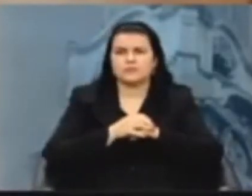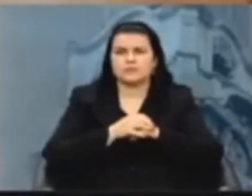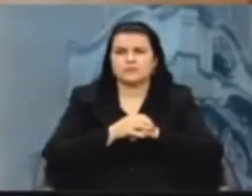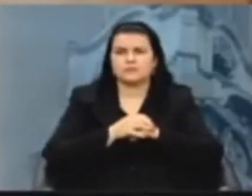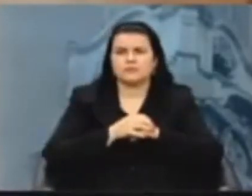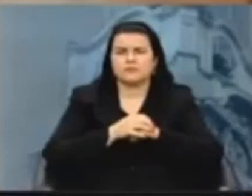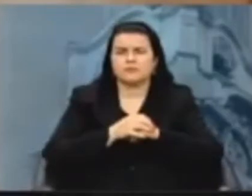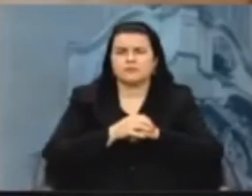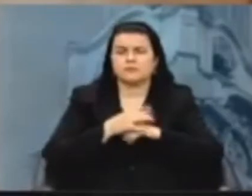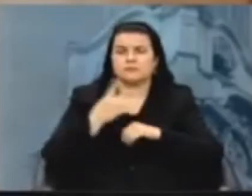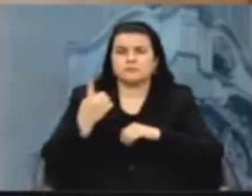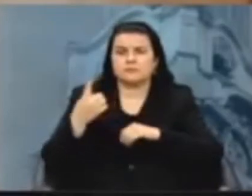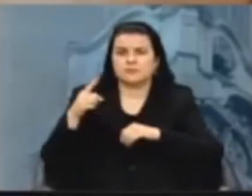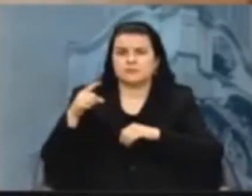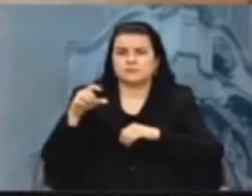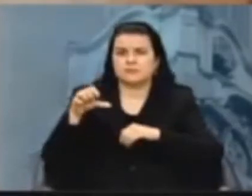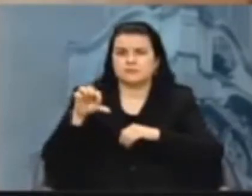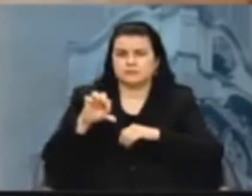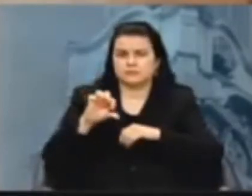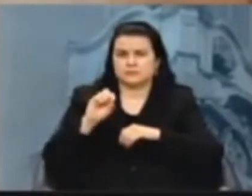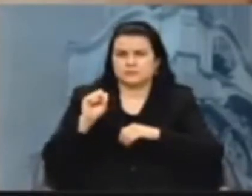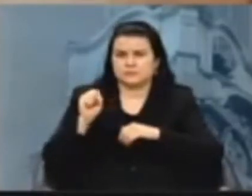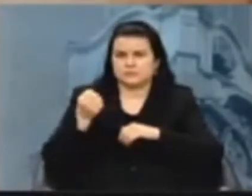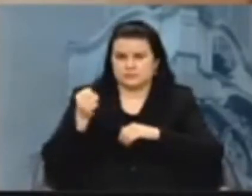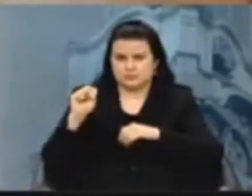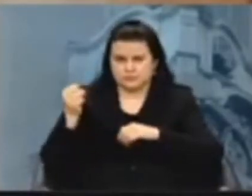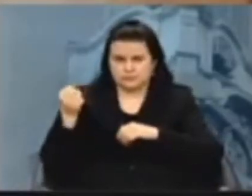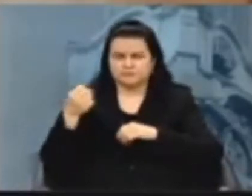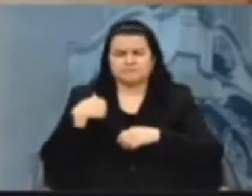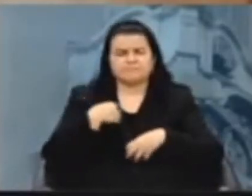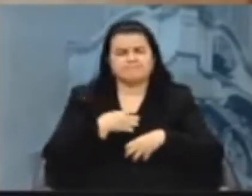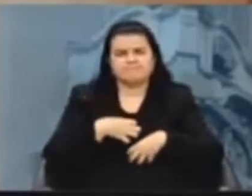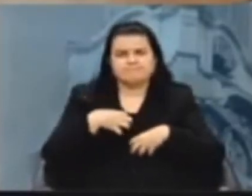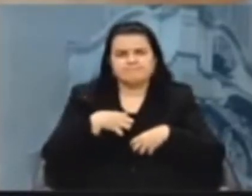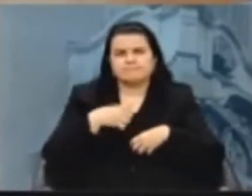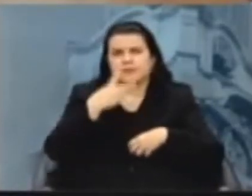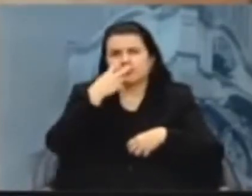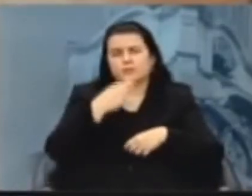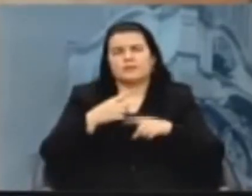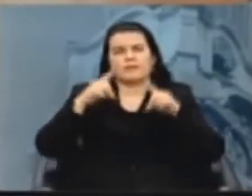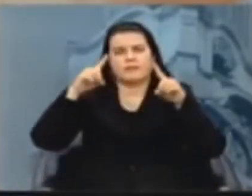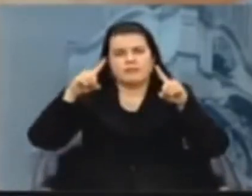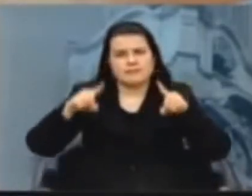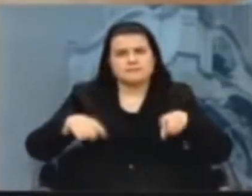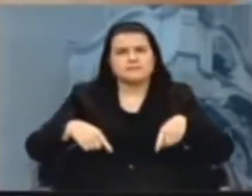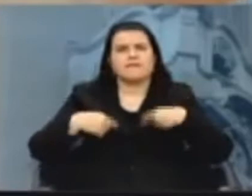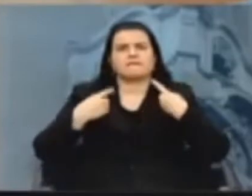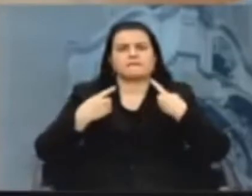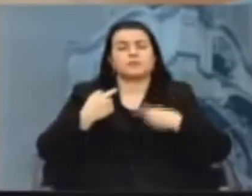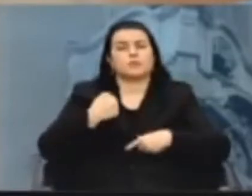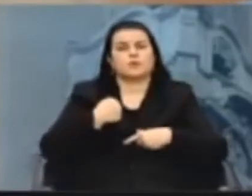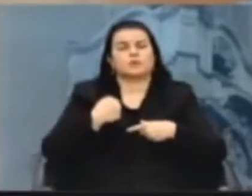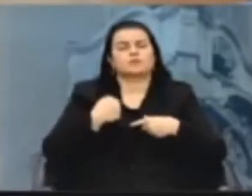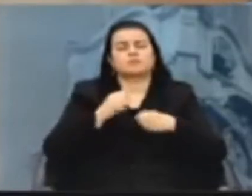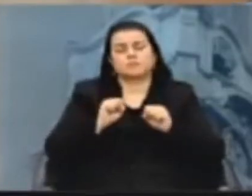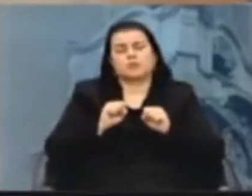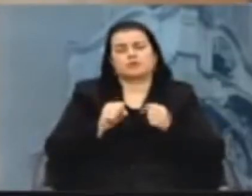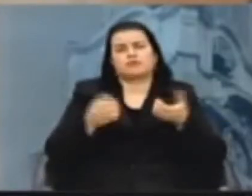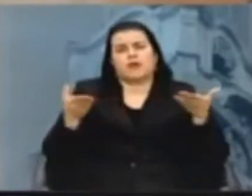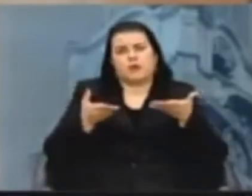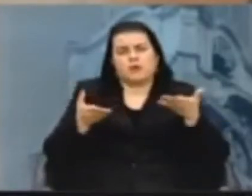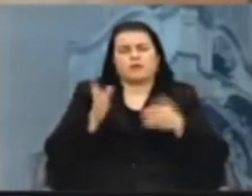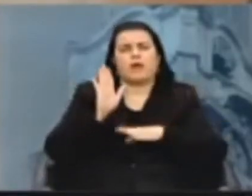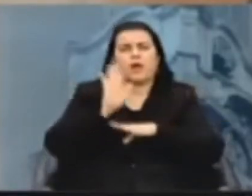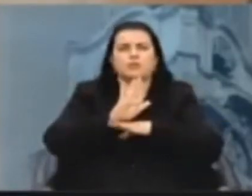em 1988. Sinto-me desafiado a dar minha modesta contribuição